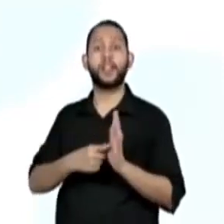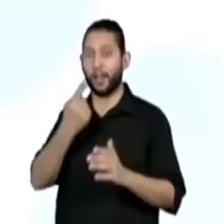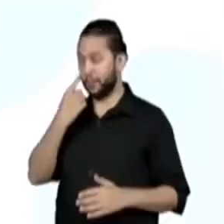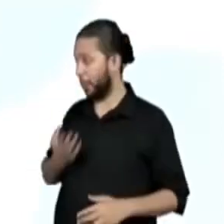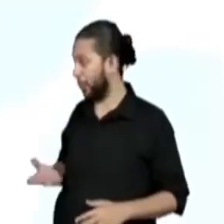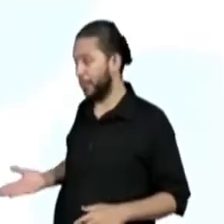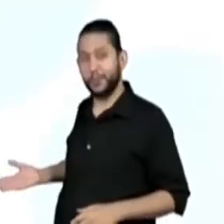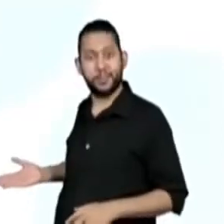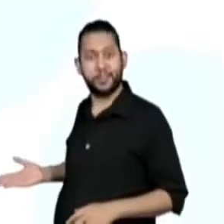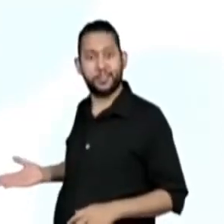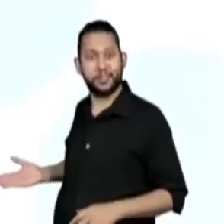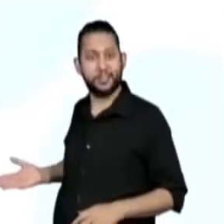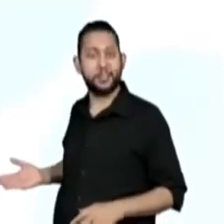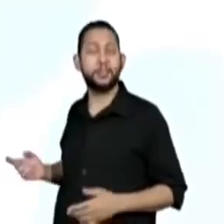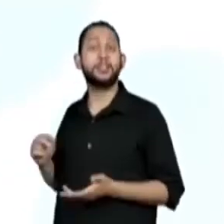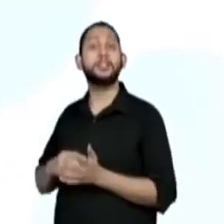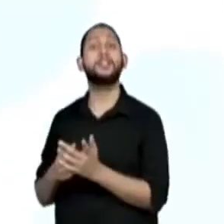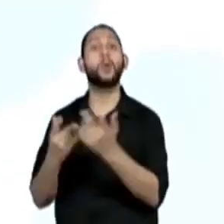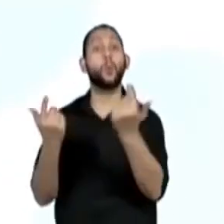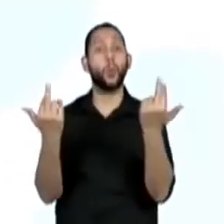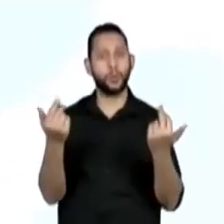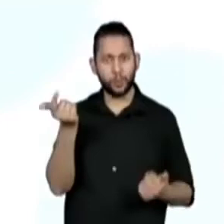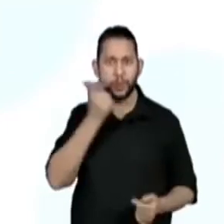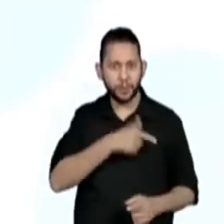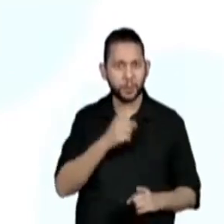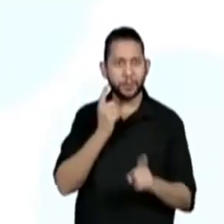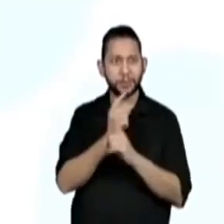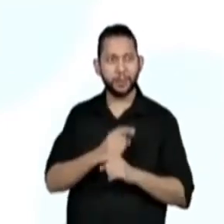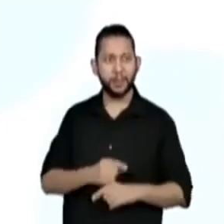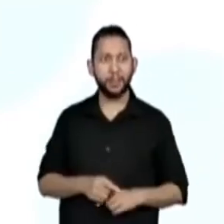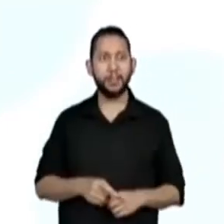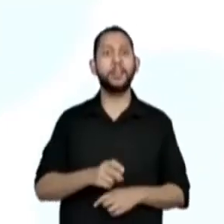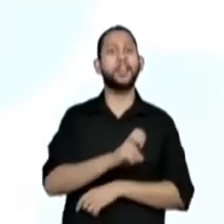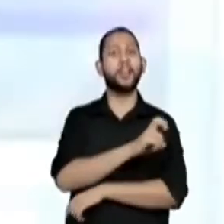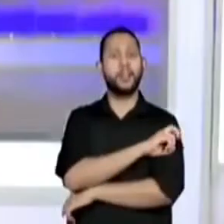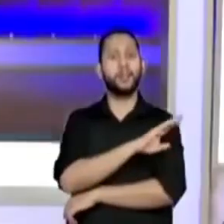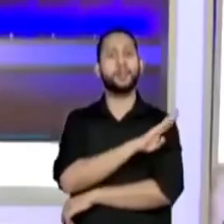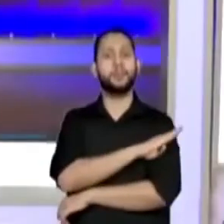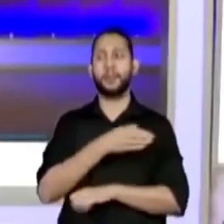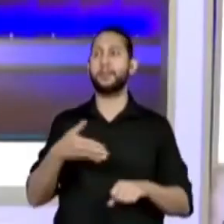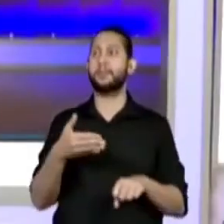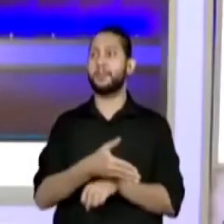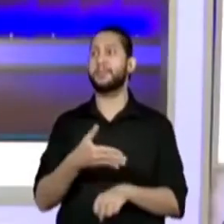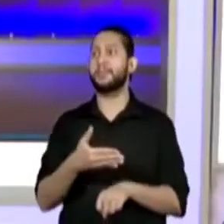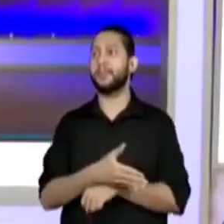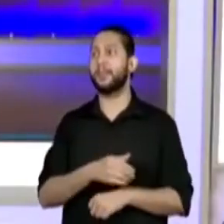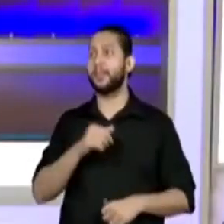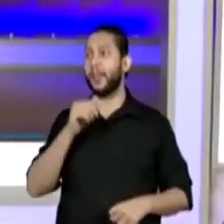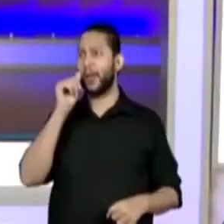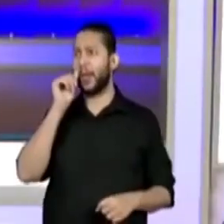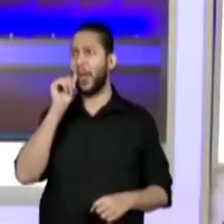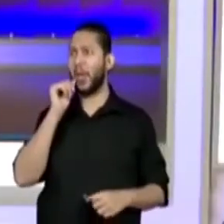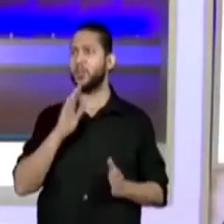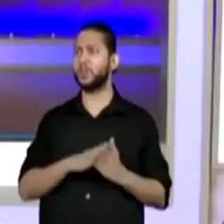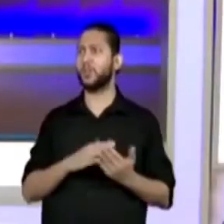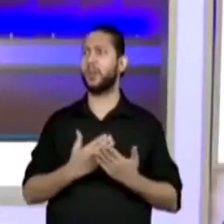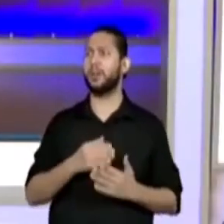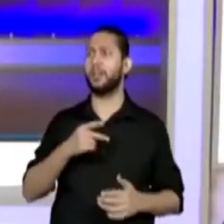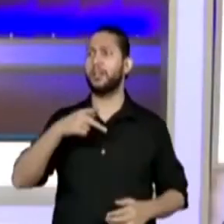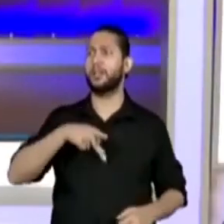quinto bem percebeu a relação de igualdade Por isso que eu gosto 5º B escola que marcou camada que no Chita